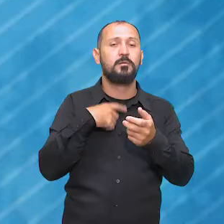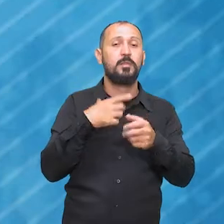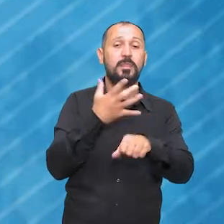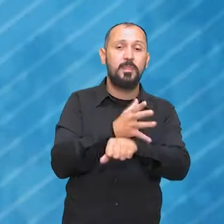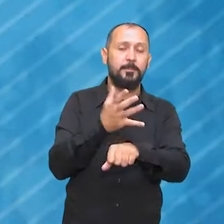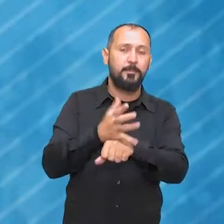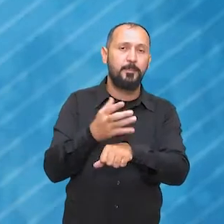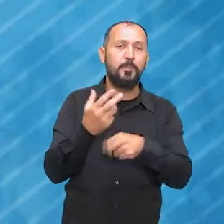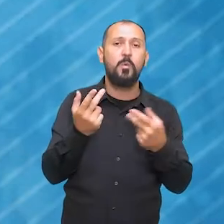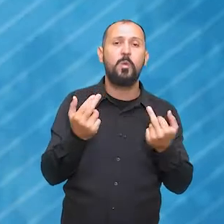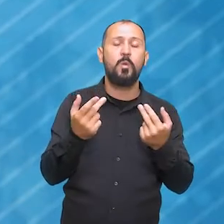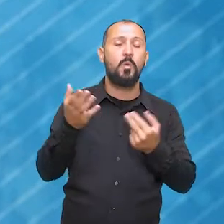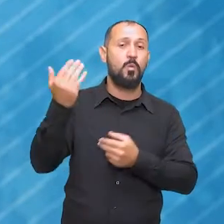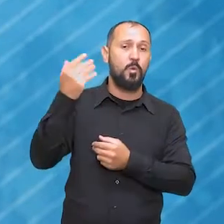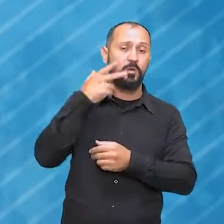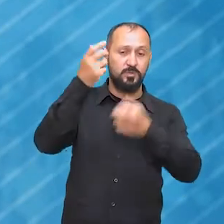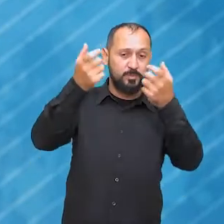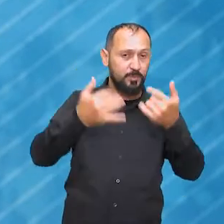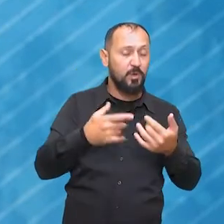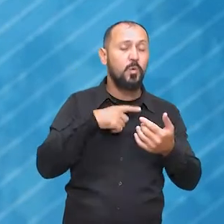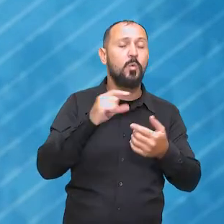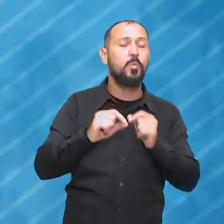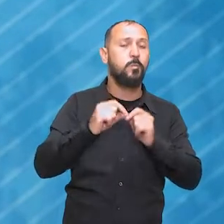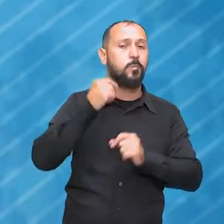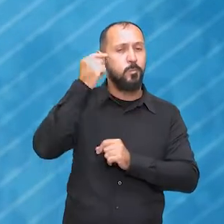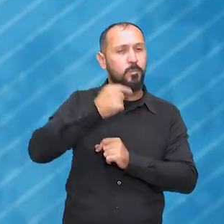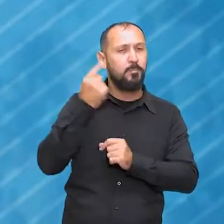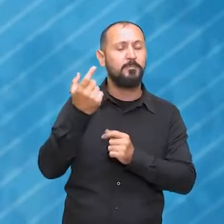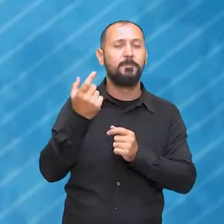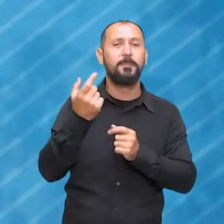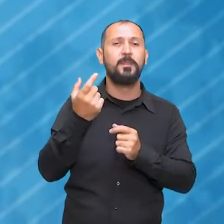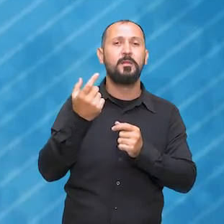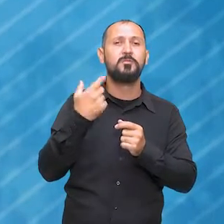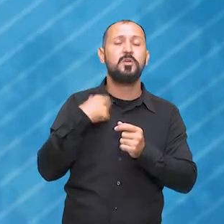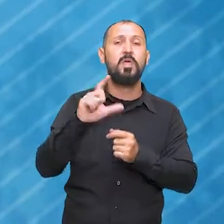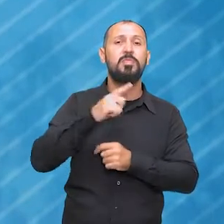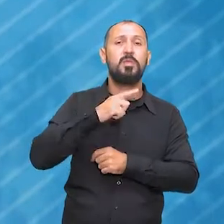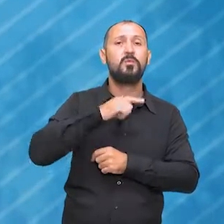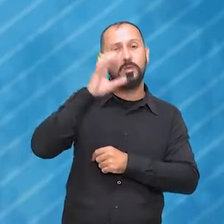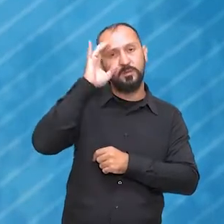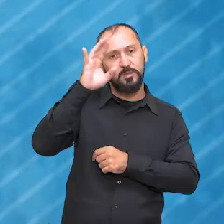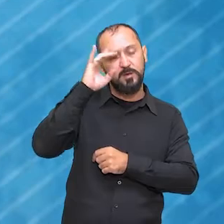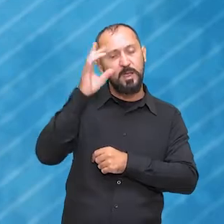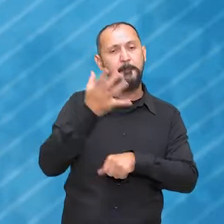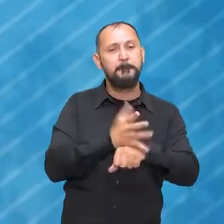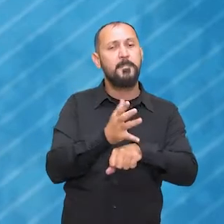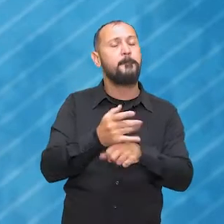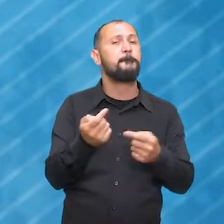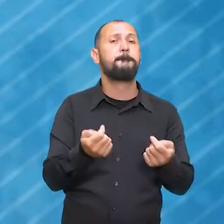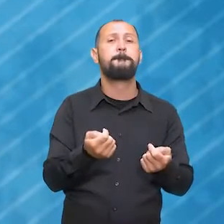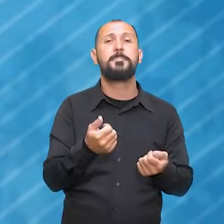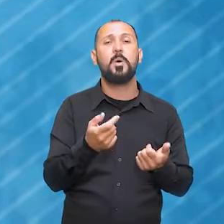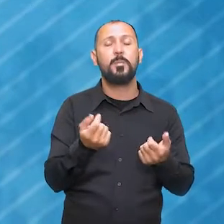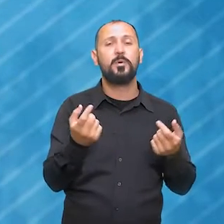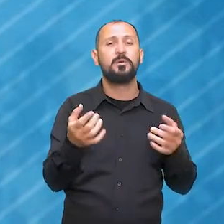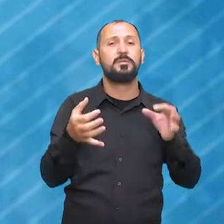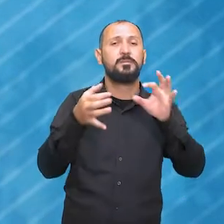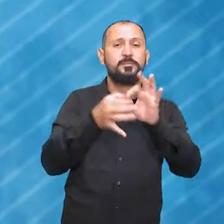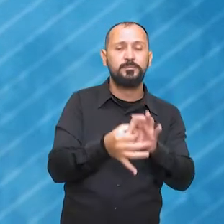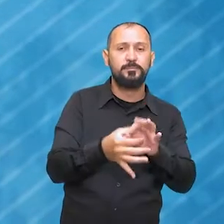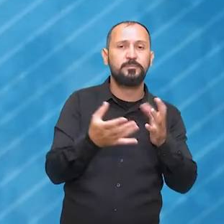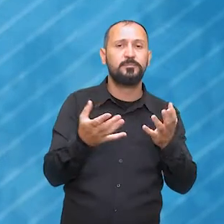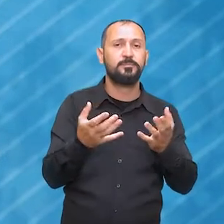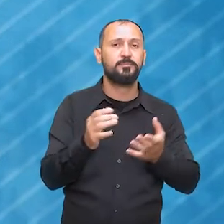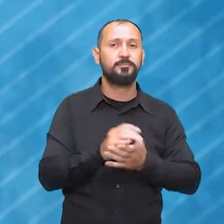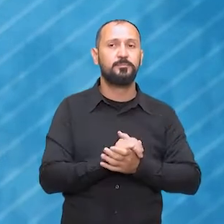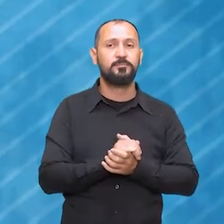parte mais acadêmica, tentando aplicar isso na prática, que, como dito já anteriormente, o advogado sai muito com o teórico,